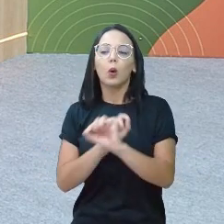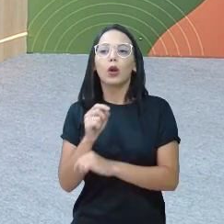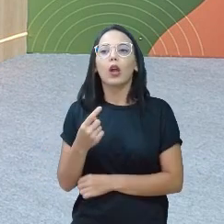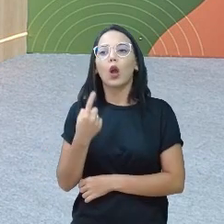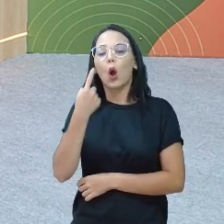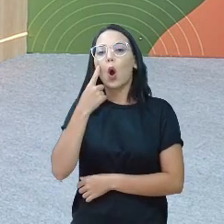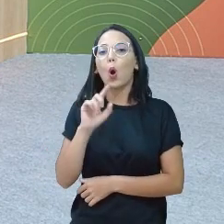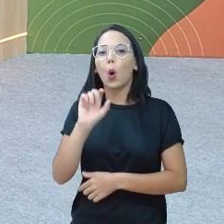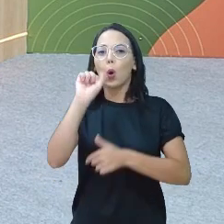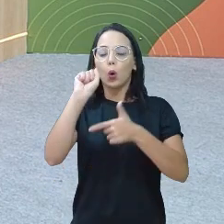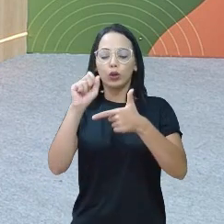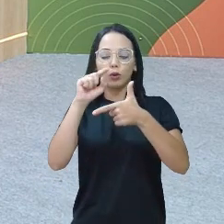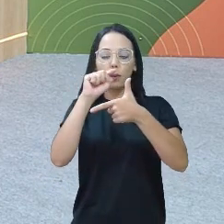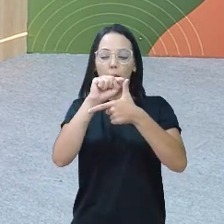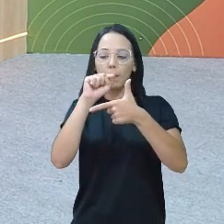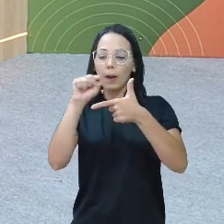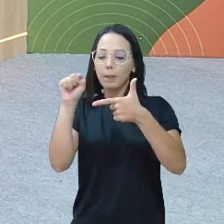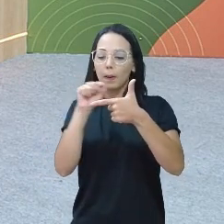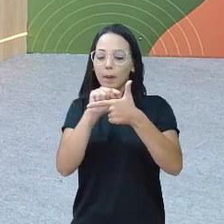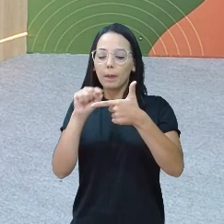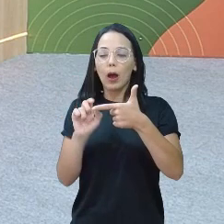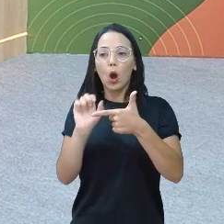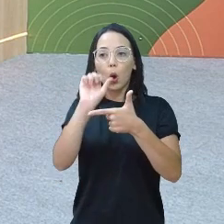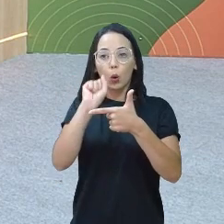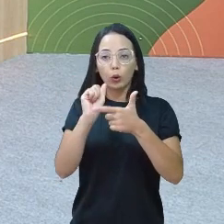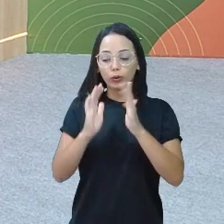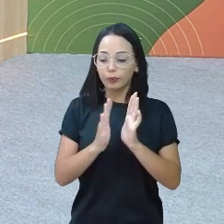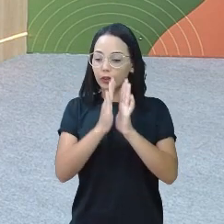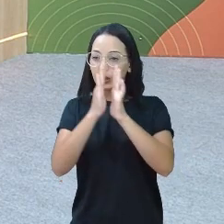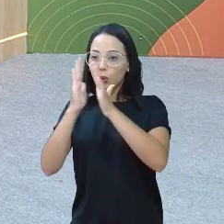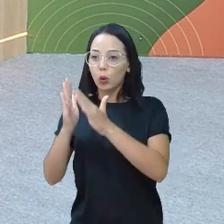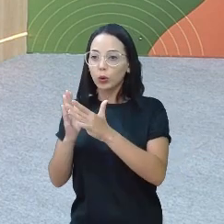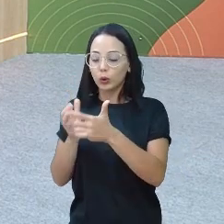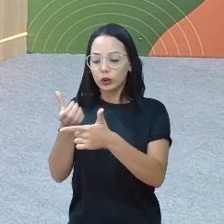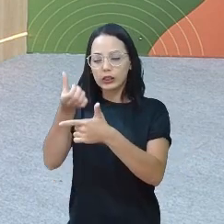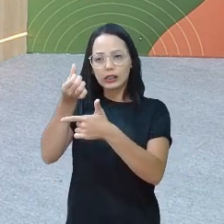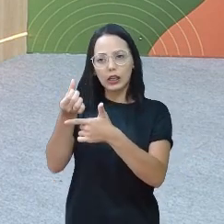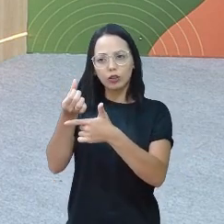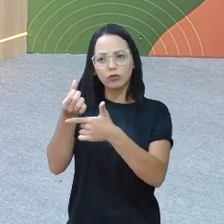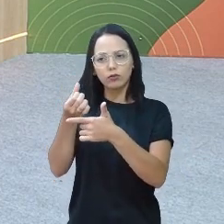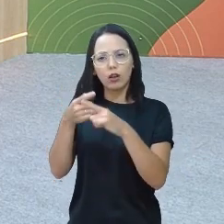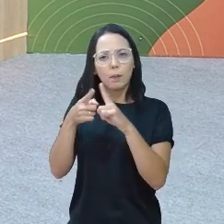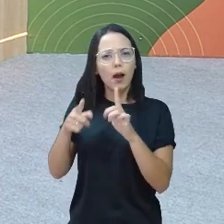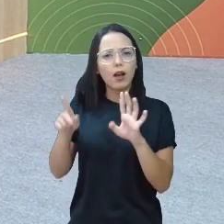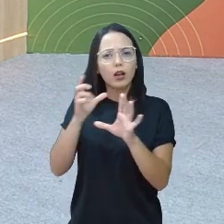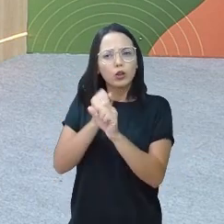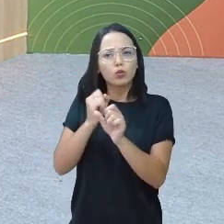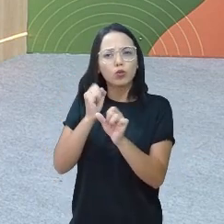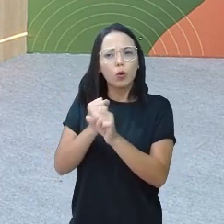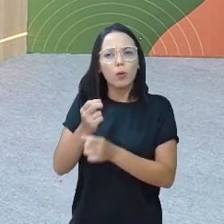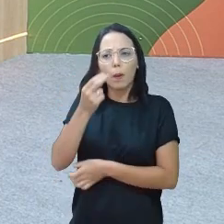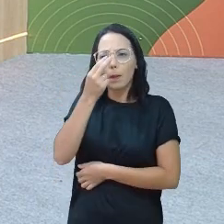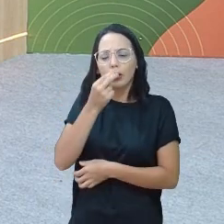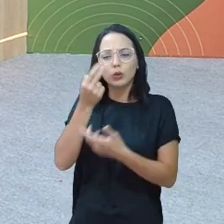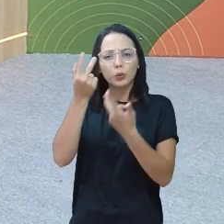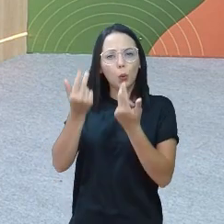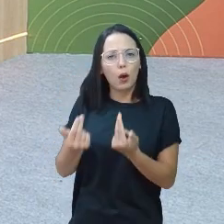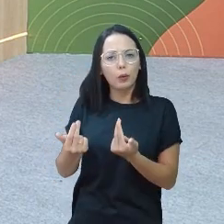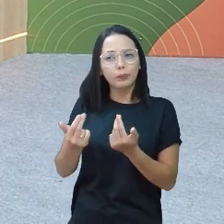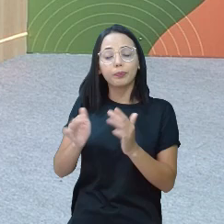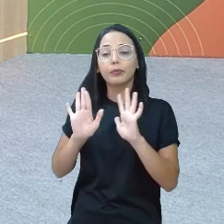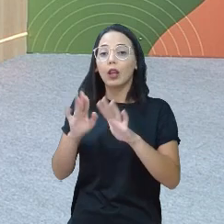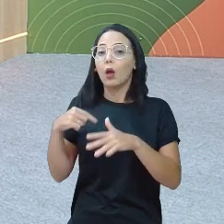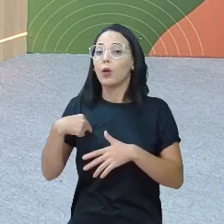8 quadradinhos e aqui a gente tem 6 quadradinhos, mas o perímetro é o mesmo. Então, a observação que a